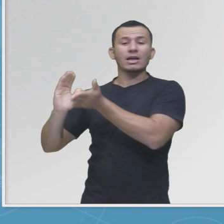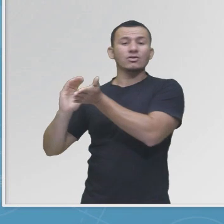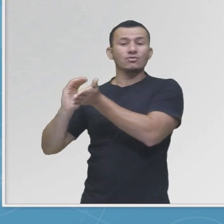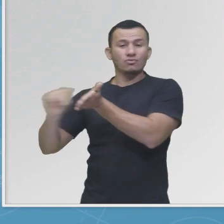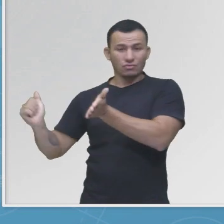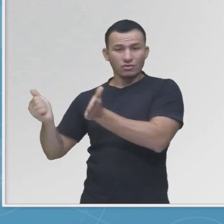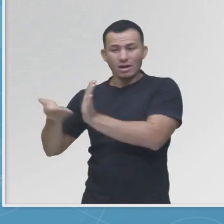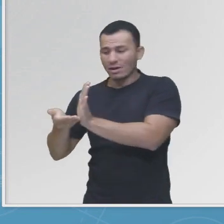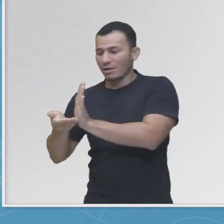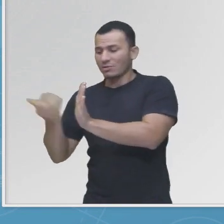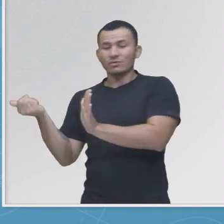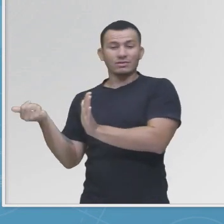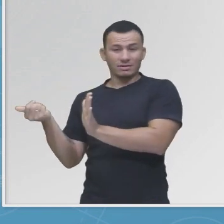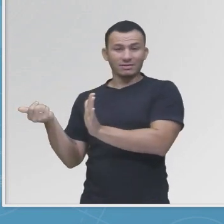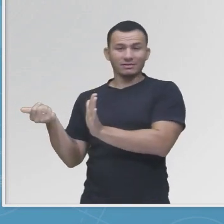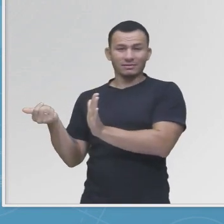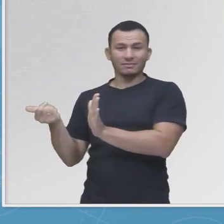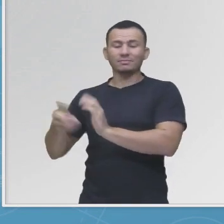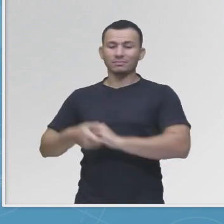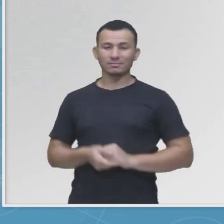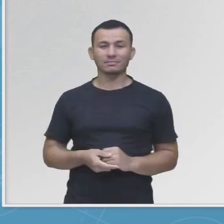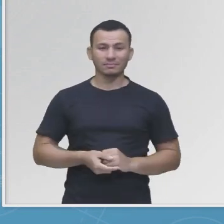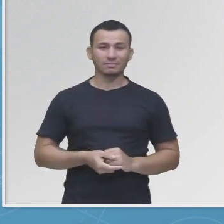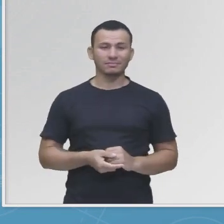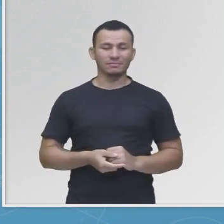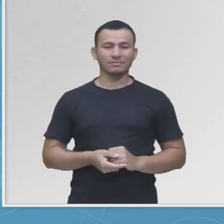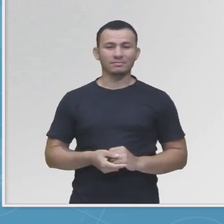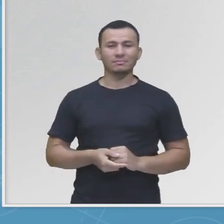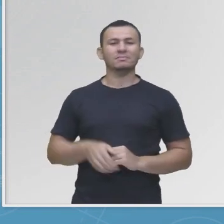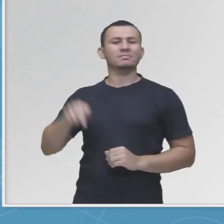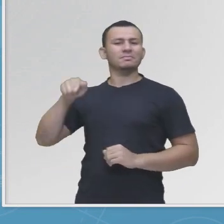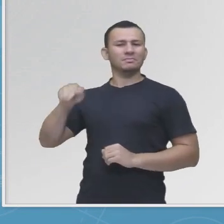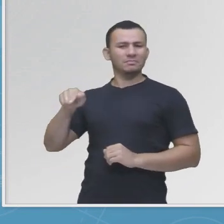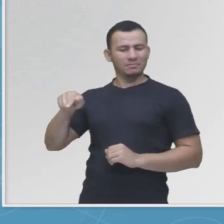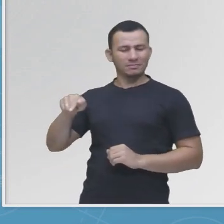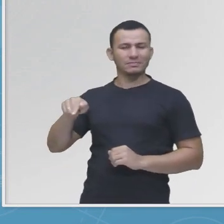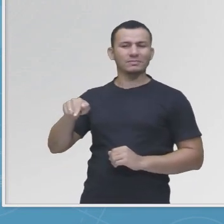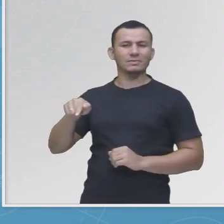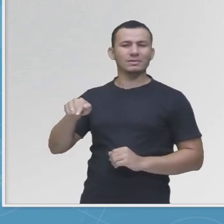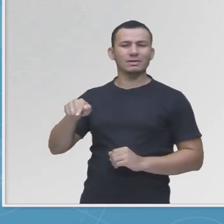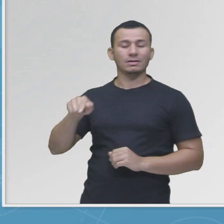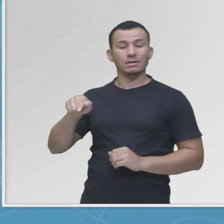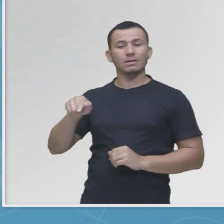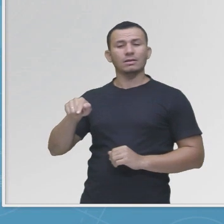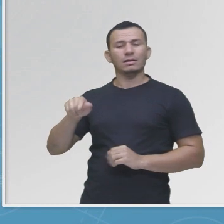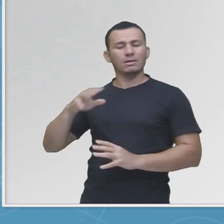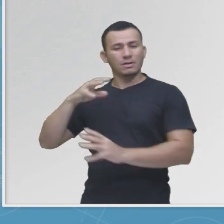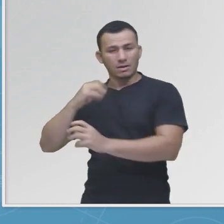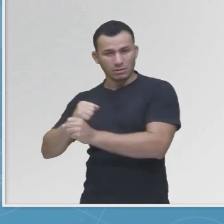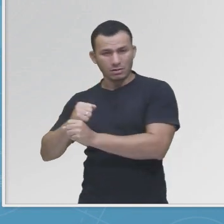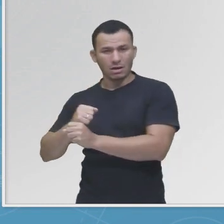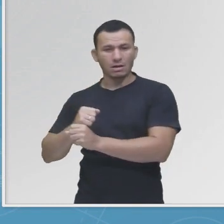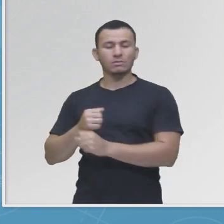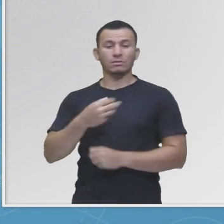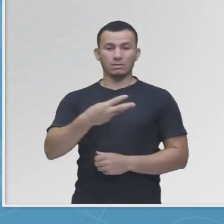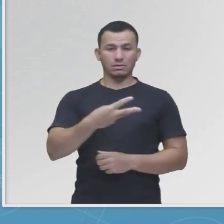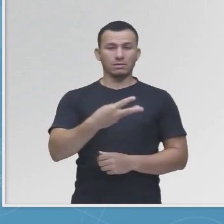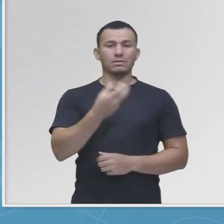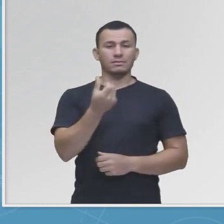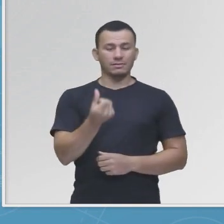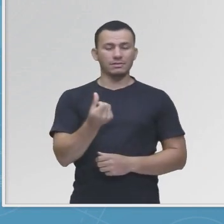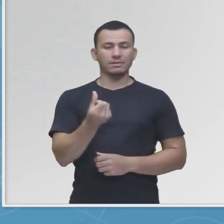retirando, extraindo. E o resultado dessa operação, no caso nós tínhamos aqui